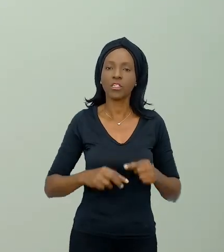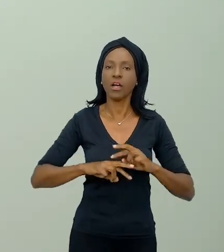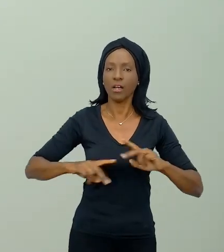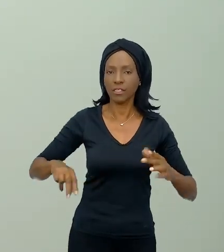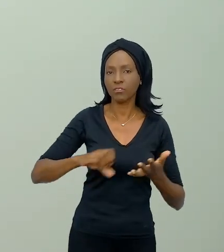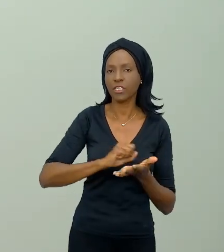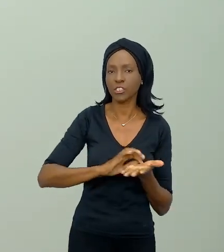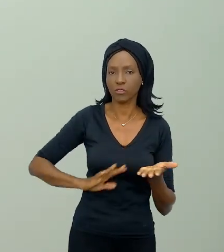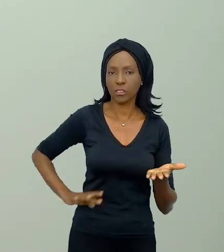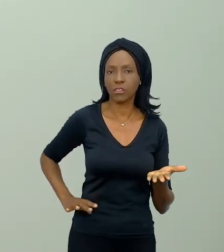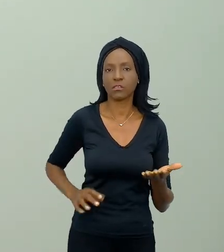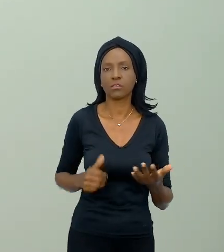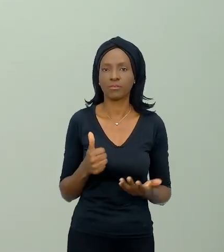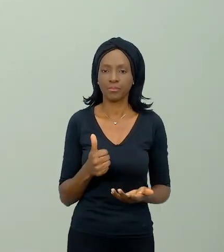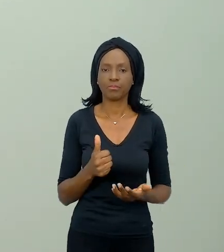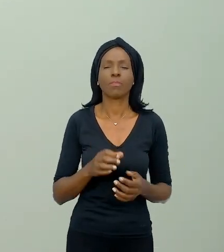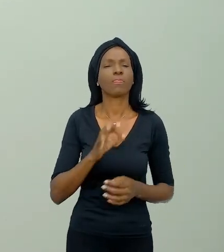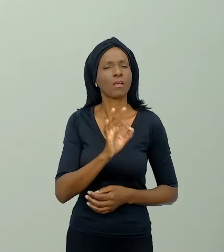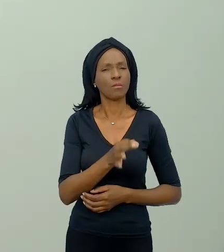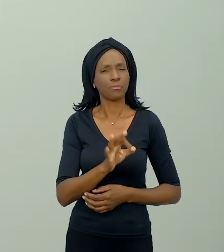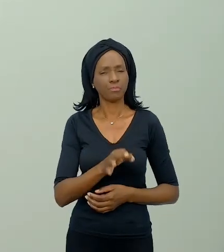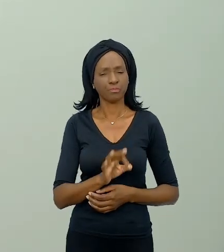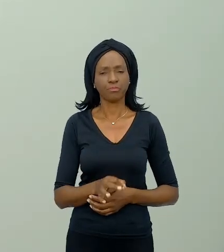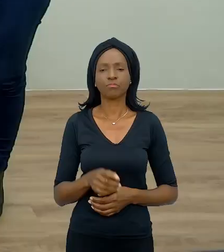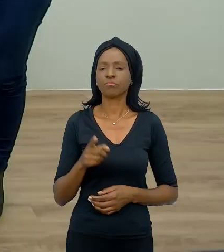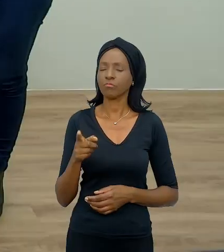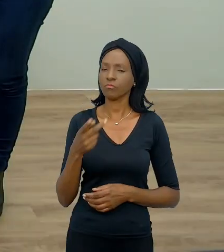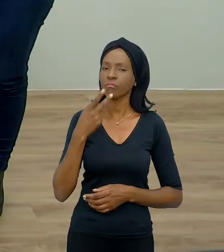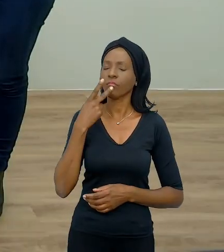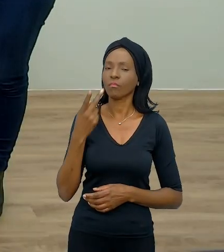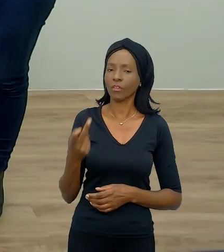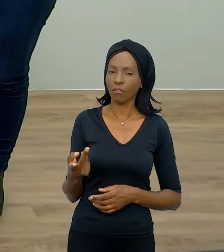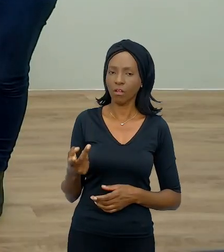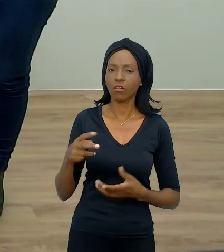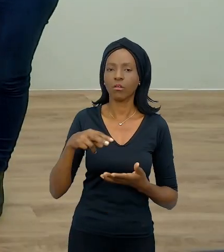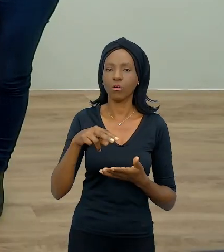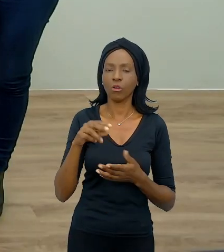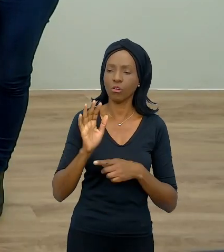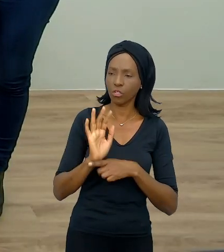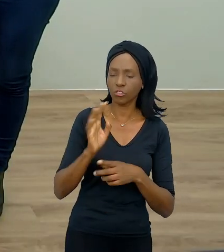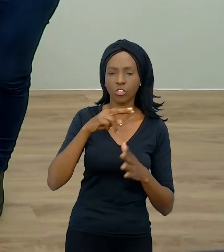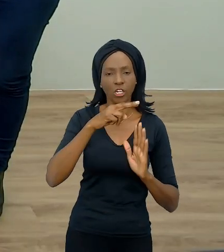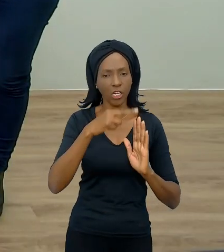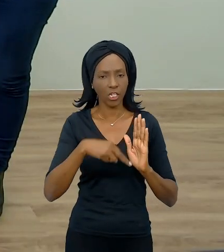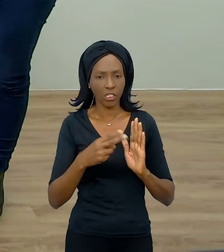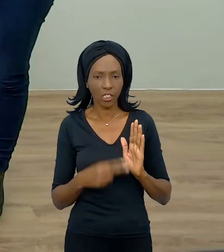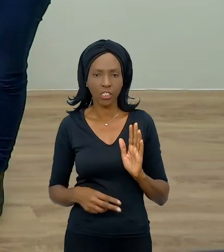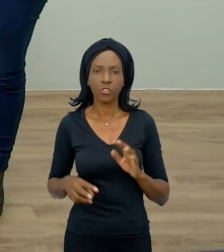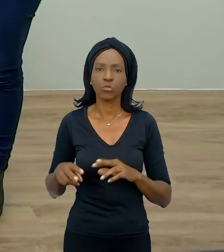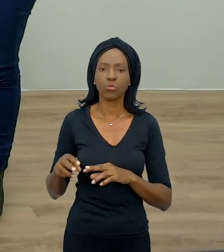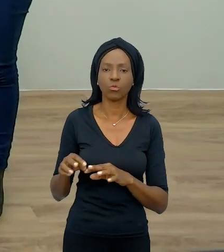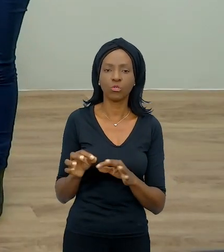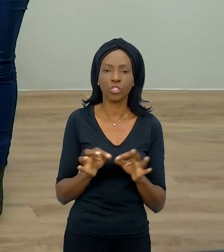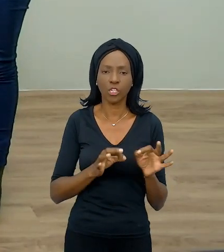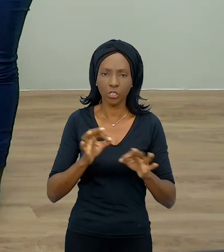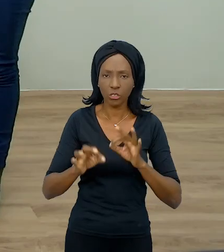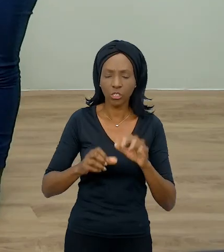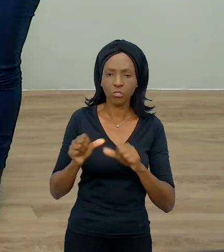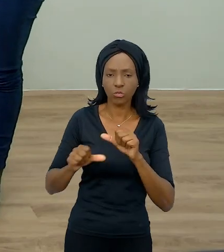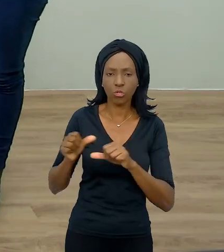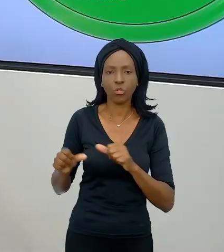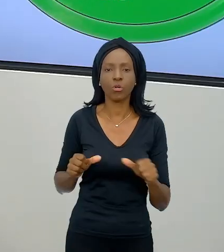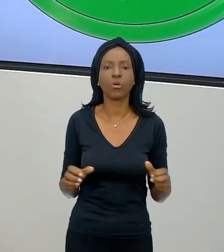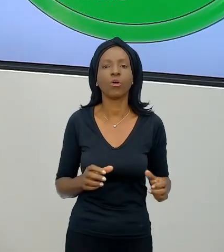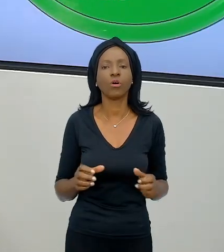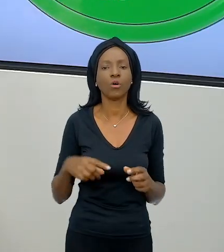atividades, né? Exatamente. Então, veja, como você mesmo realizou a leitura, né, no momento do percurso e os objetivos que estão